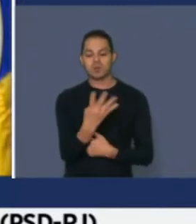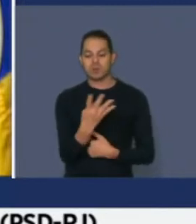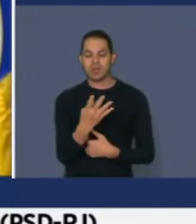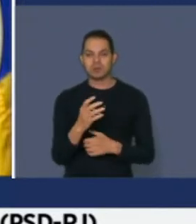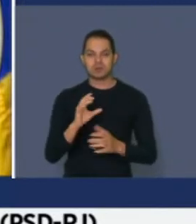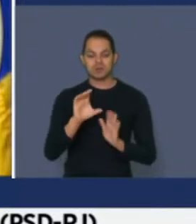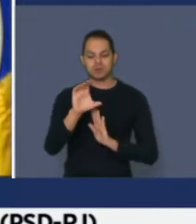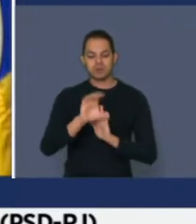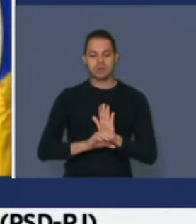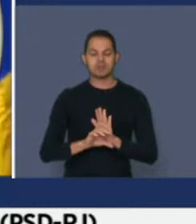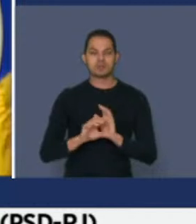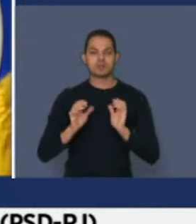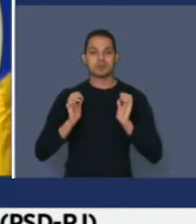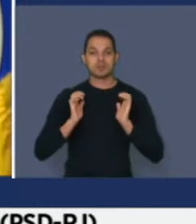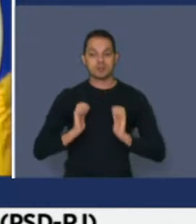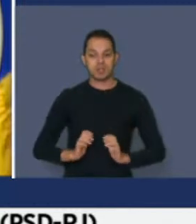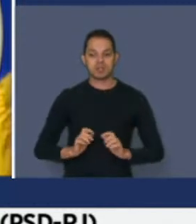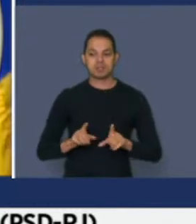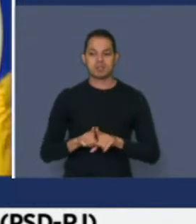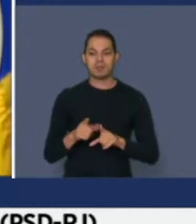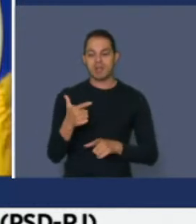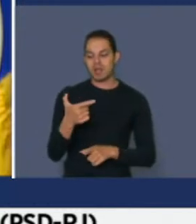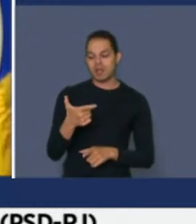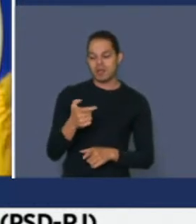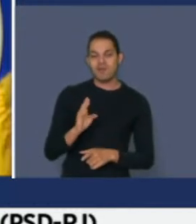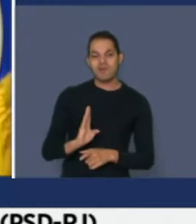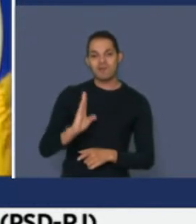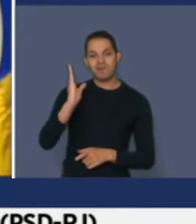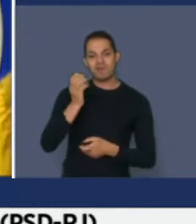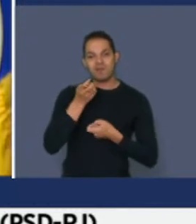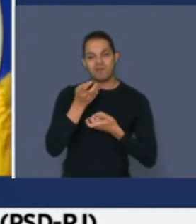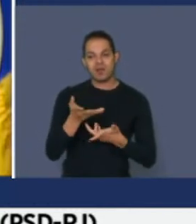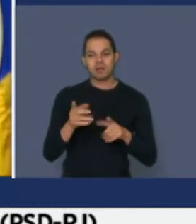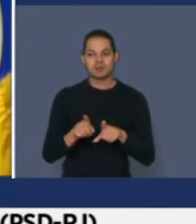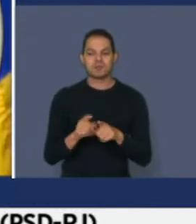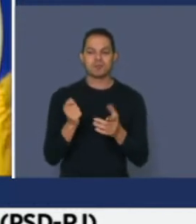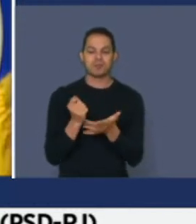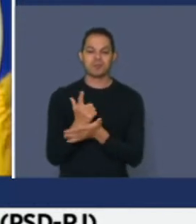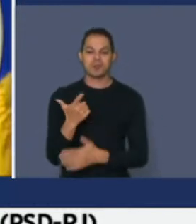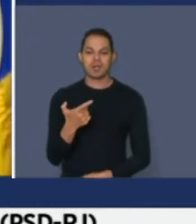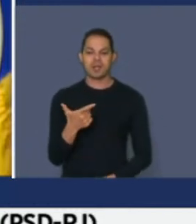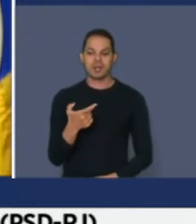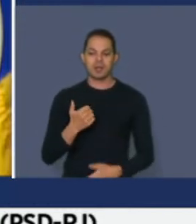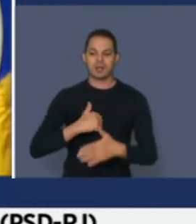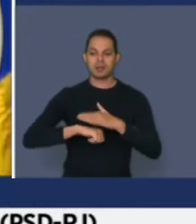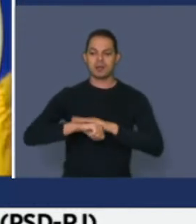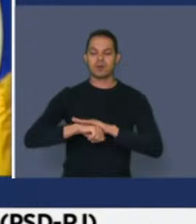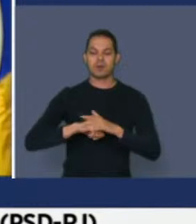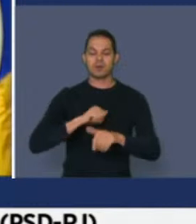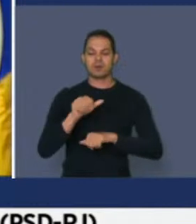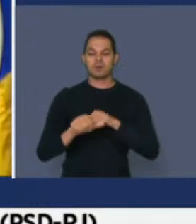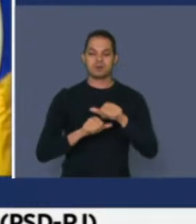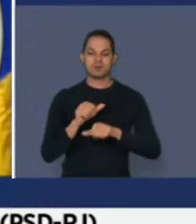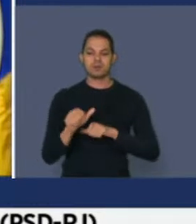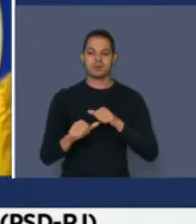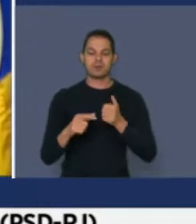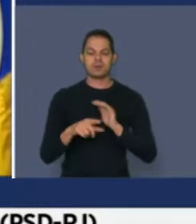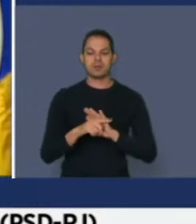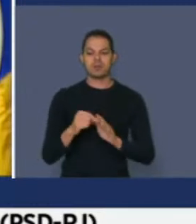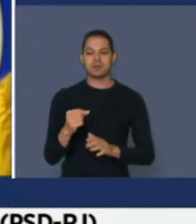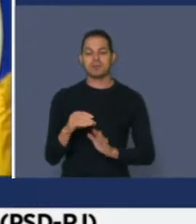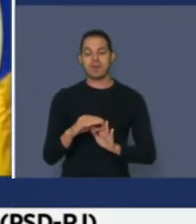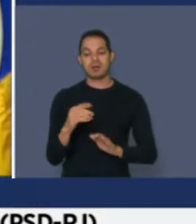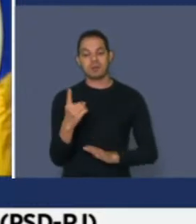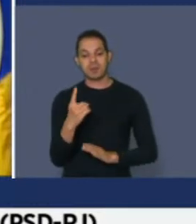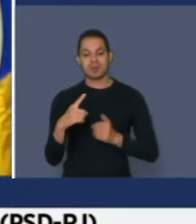verdade da aquisição de arma, da aquisição da arma do crime, a violação do parágrafo 1º do artigo